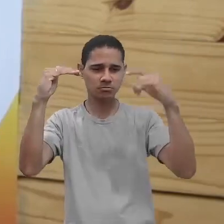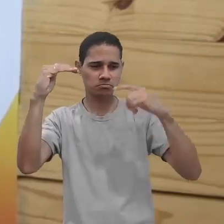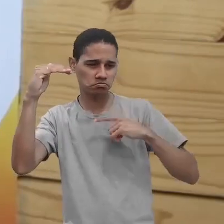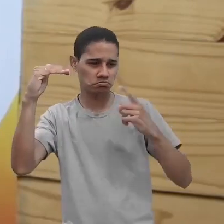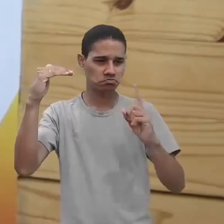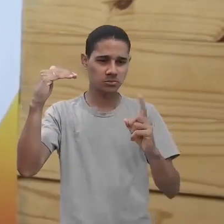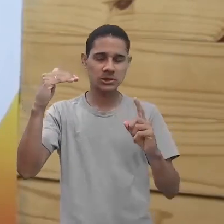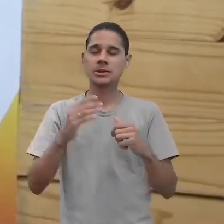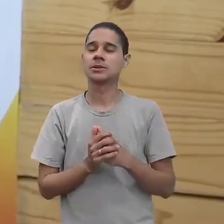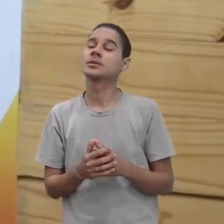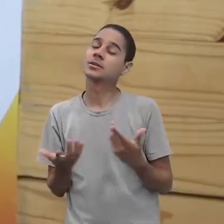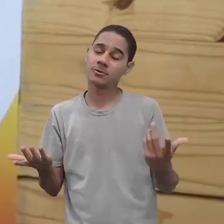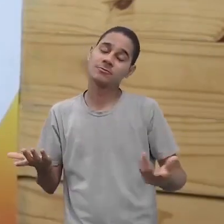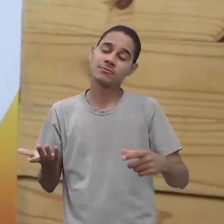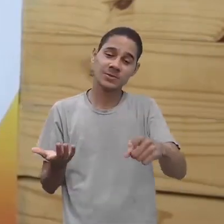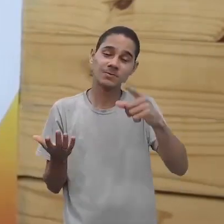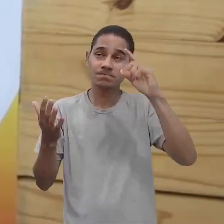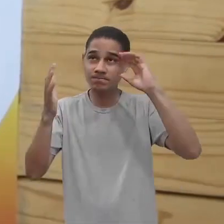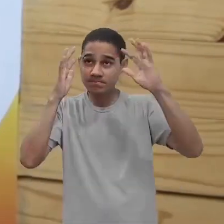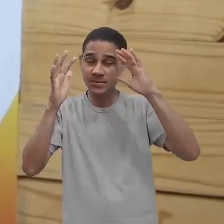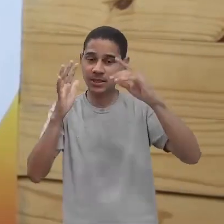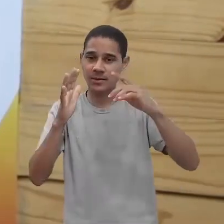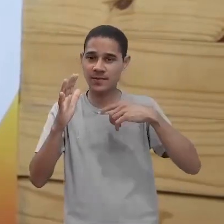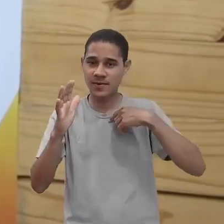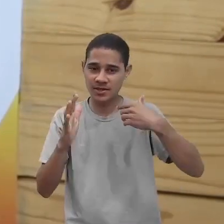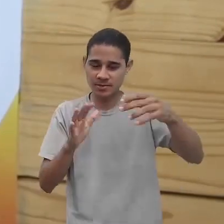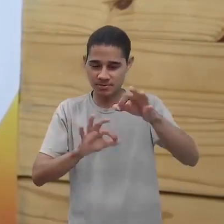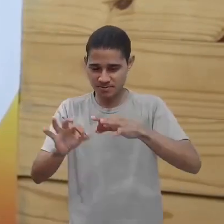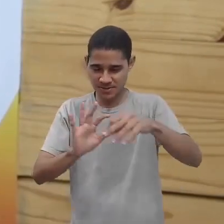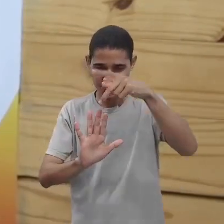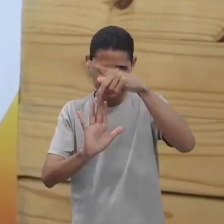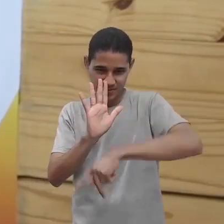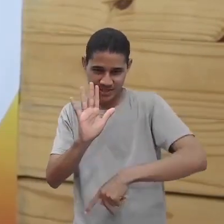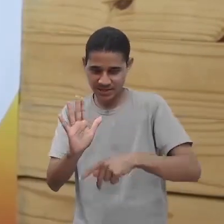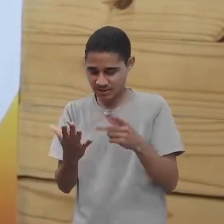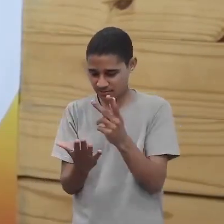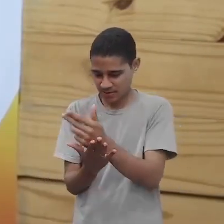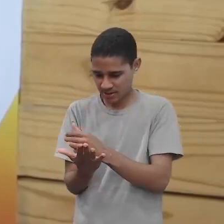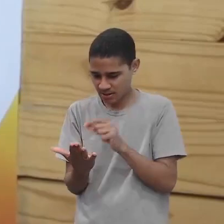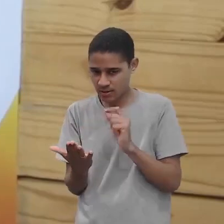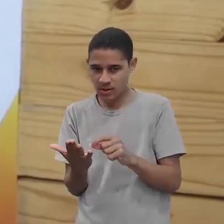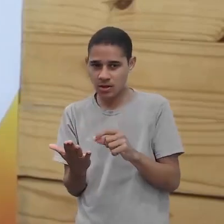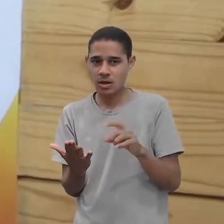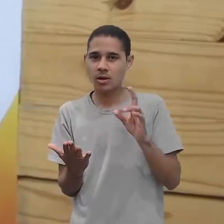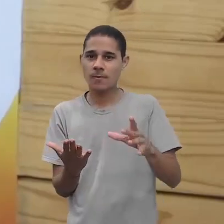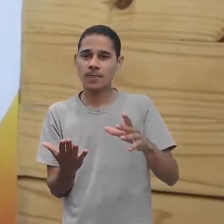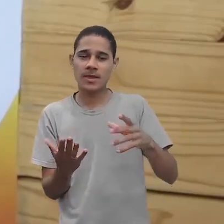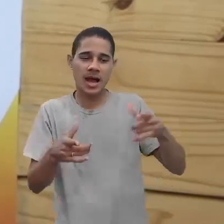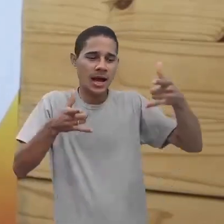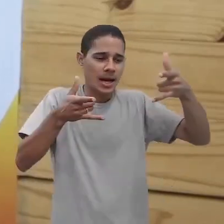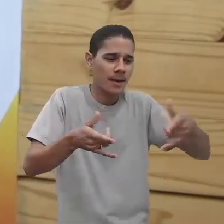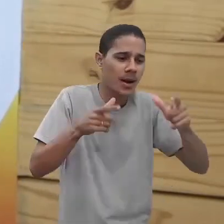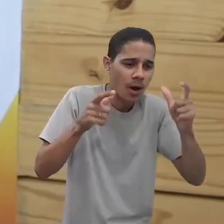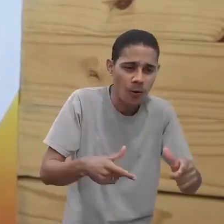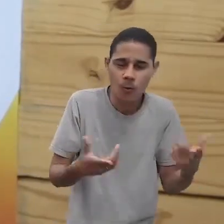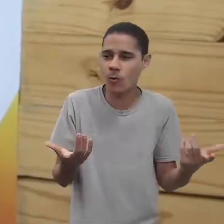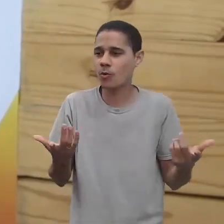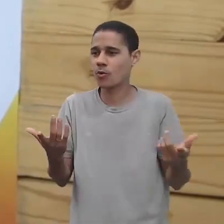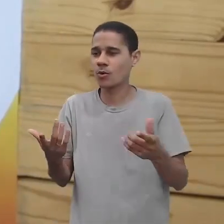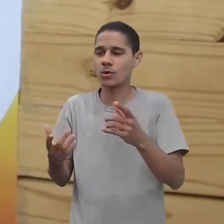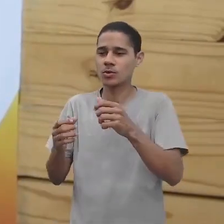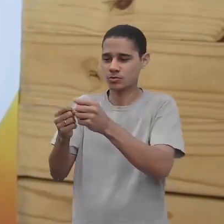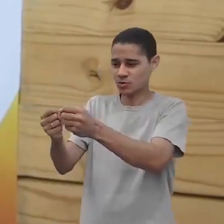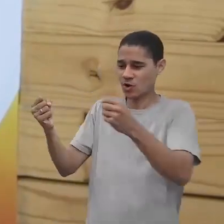você for fazer um projeto desse ambiente, pode só estar pensando em onde vai colocar a cama, onde vai colocar o